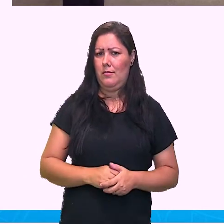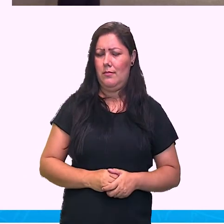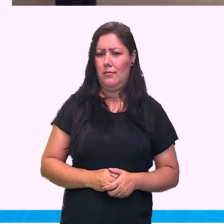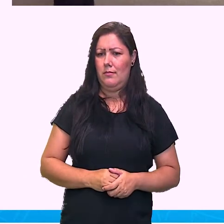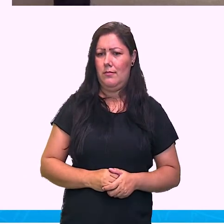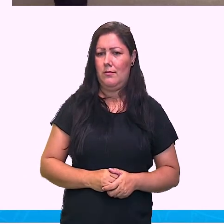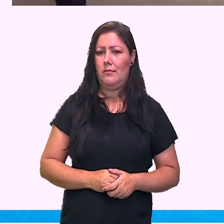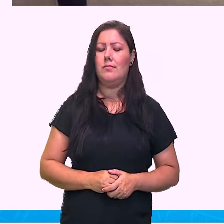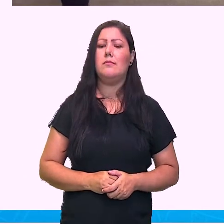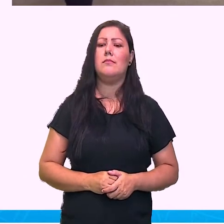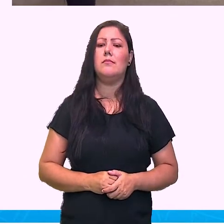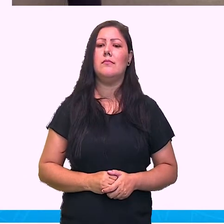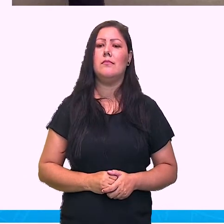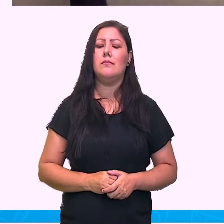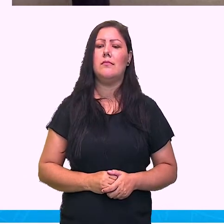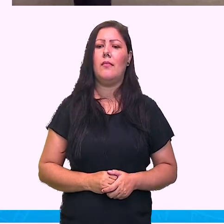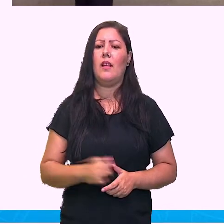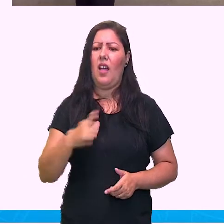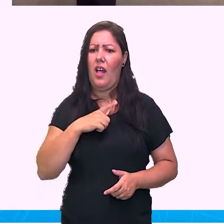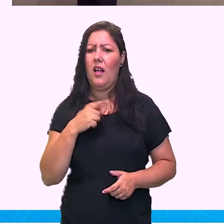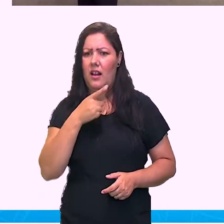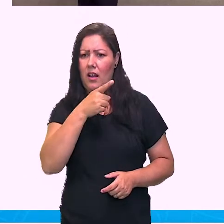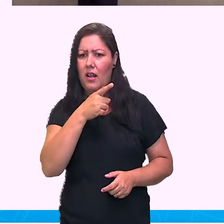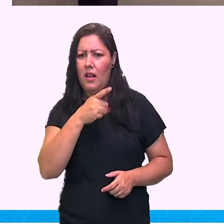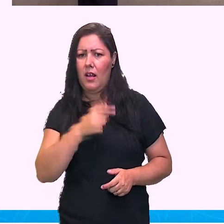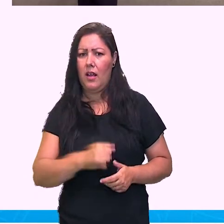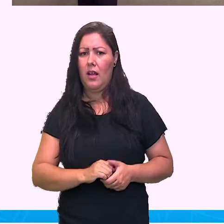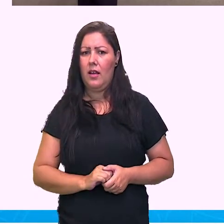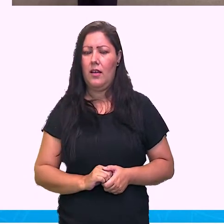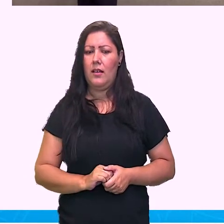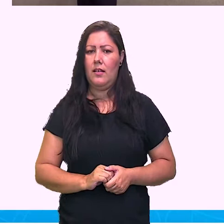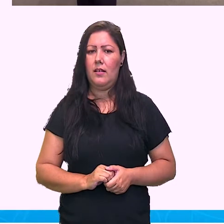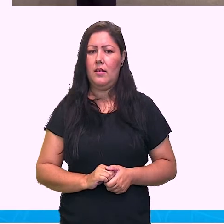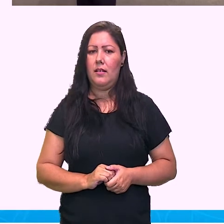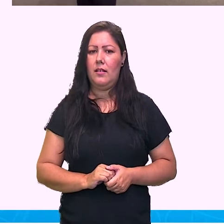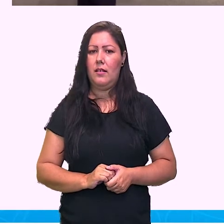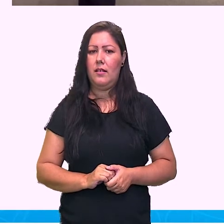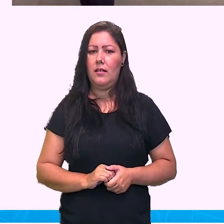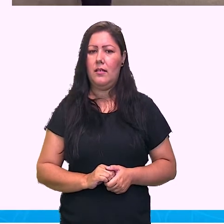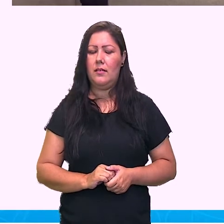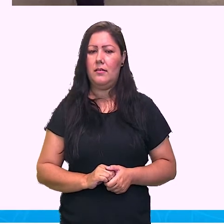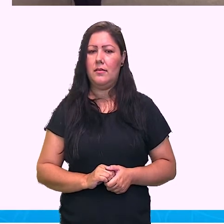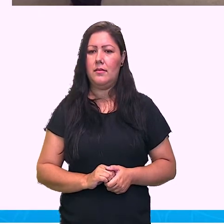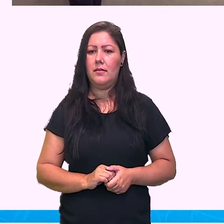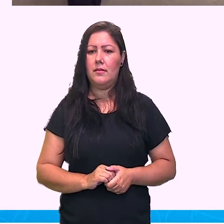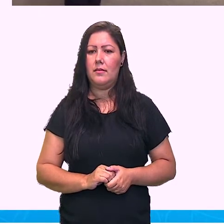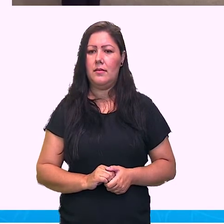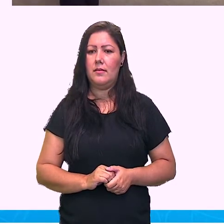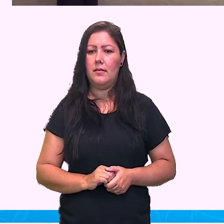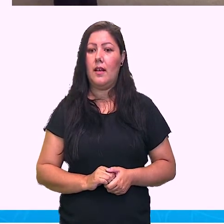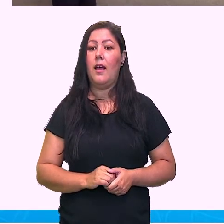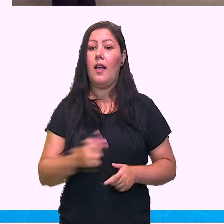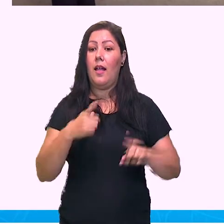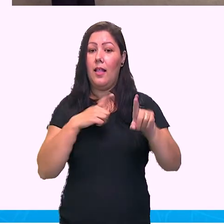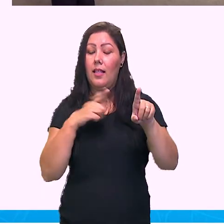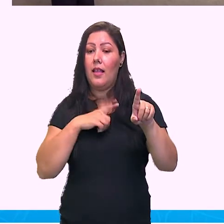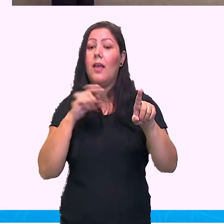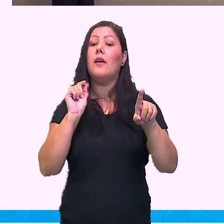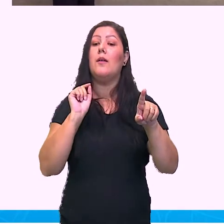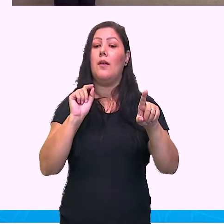Você não pode esquecer que nós temos aqui, não é verdade, o